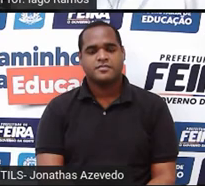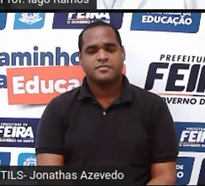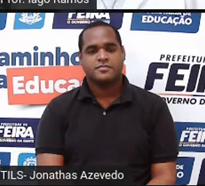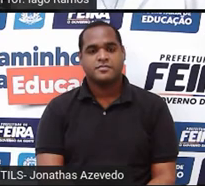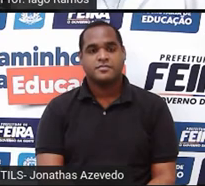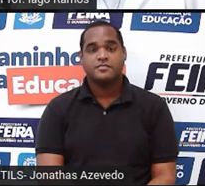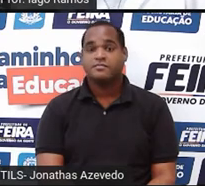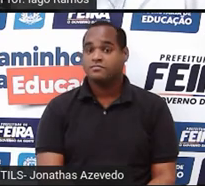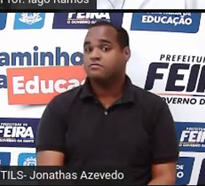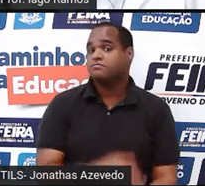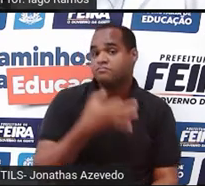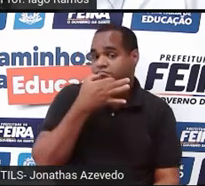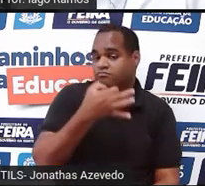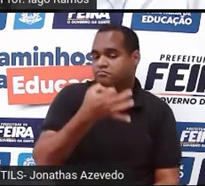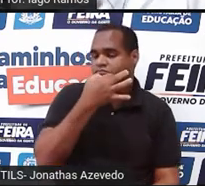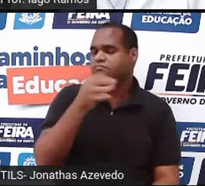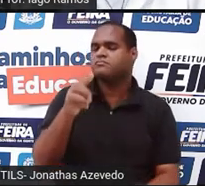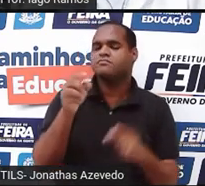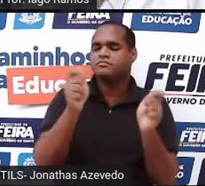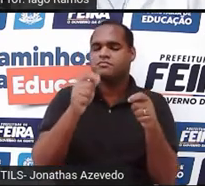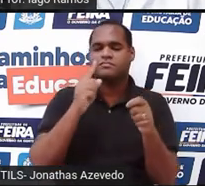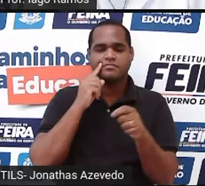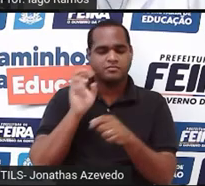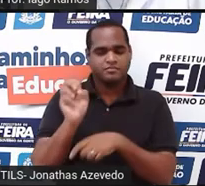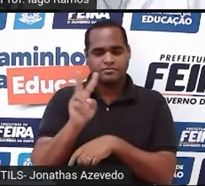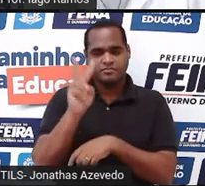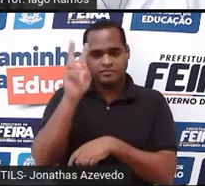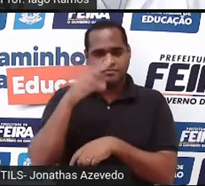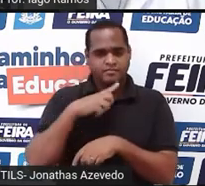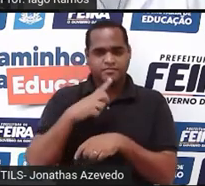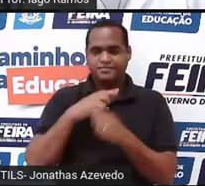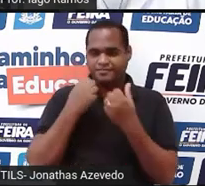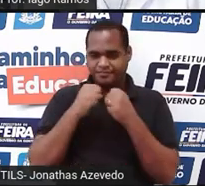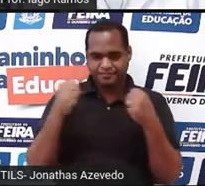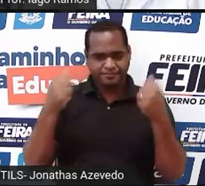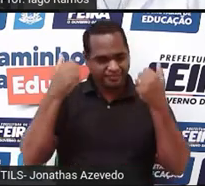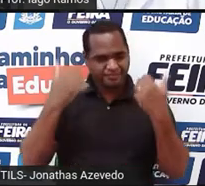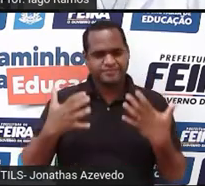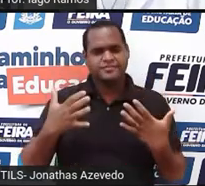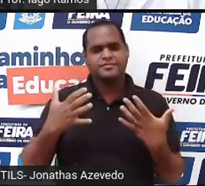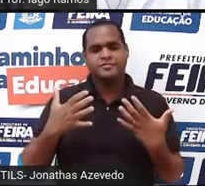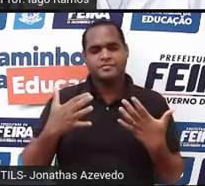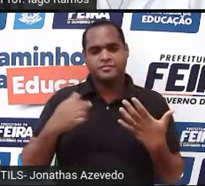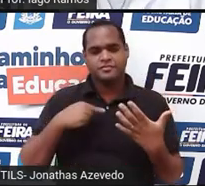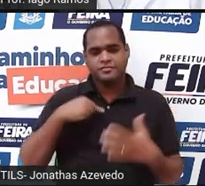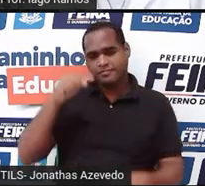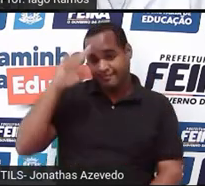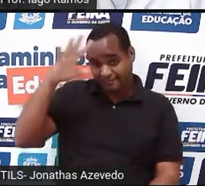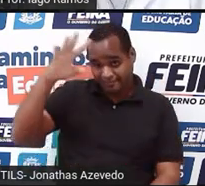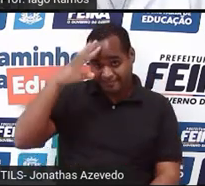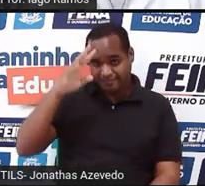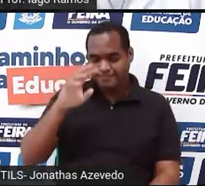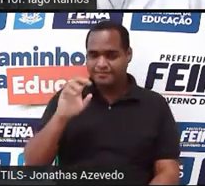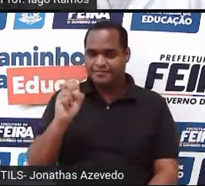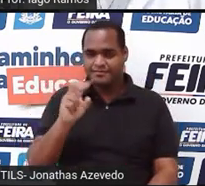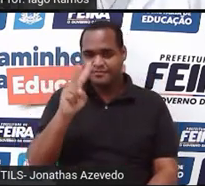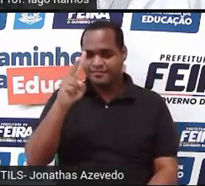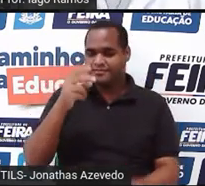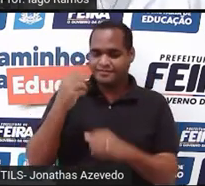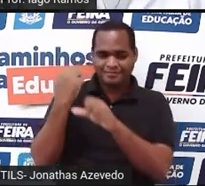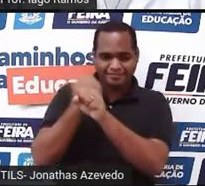é uma dica é você tentar usar valores para as grandezas Então pense em um tempo de uma